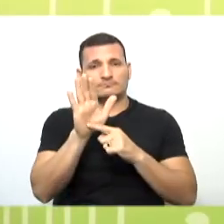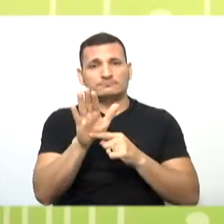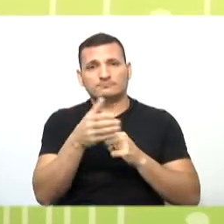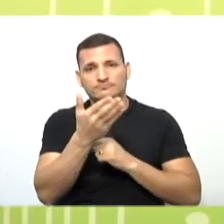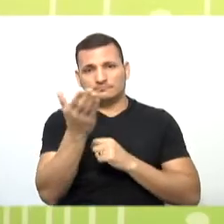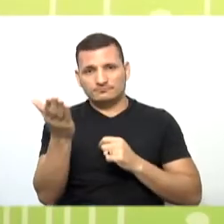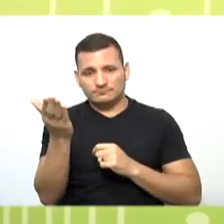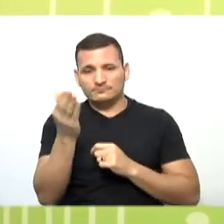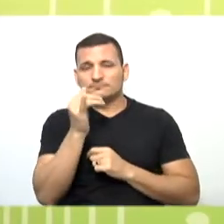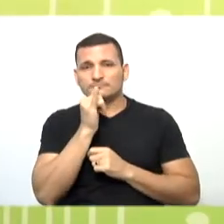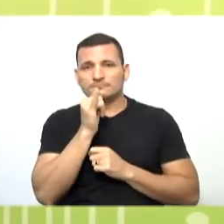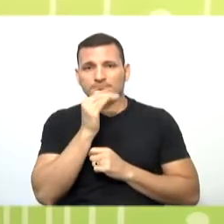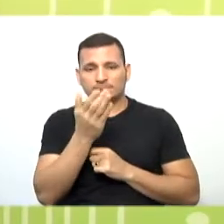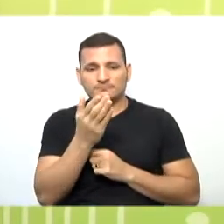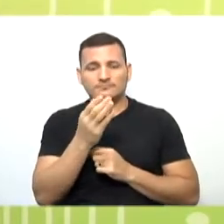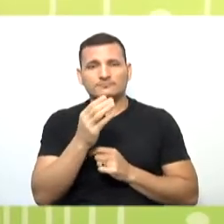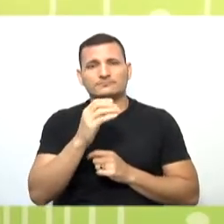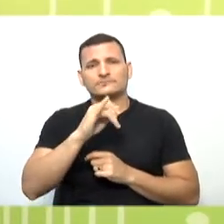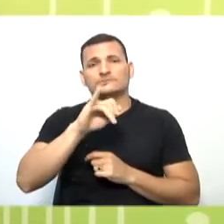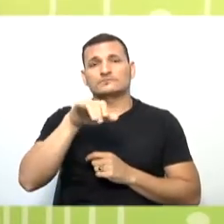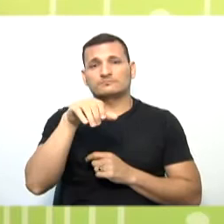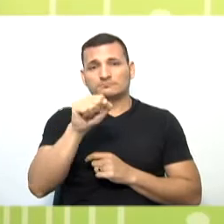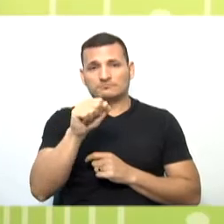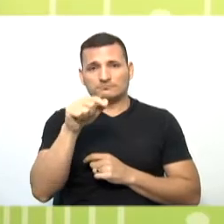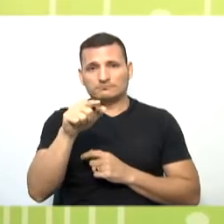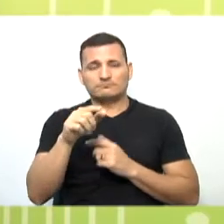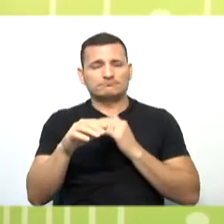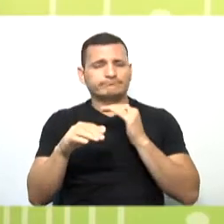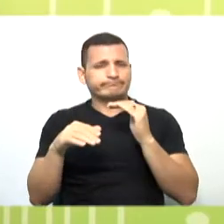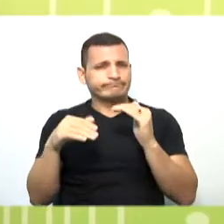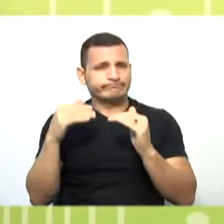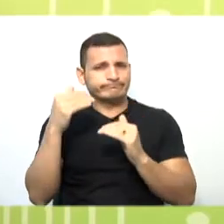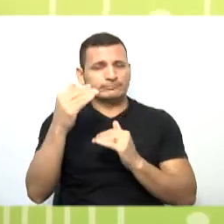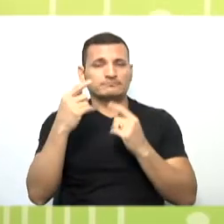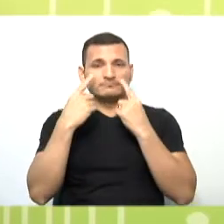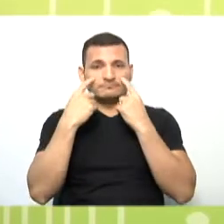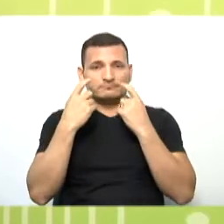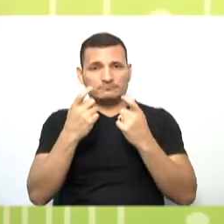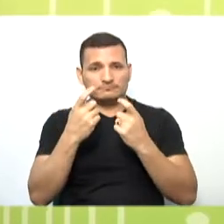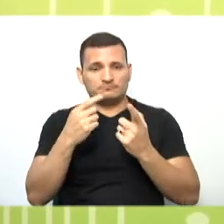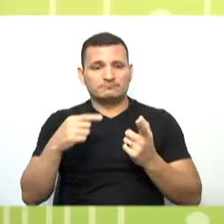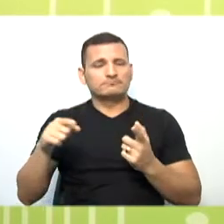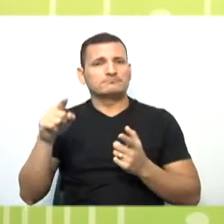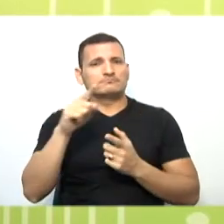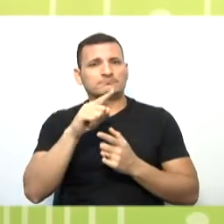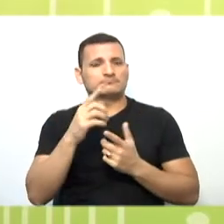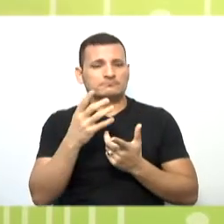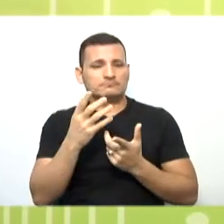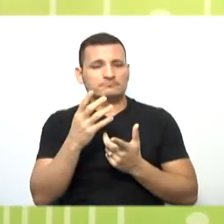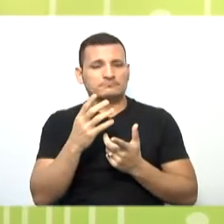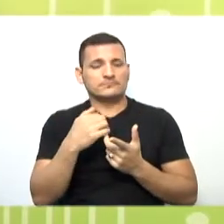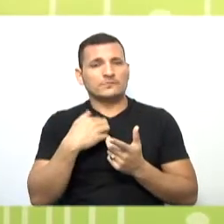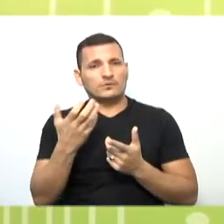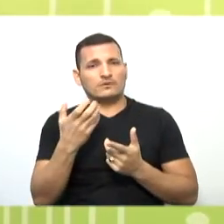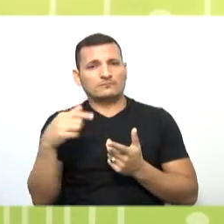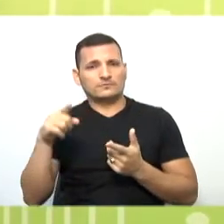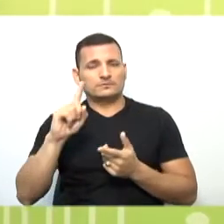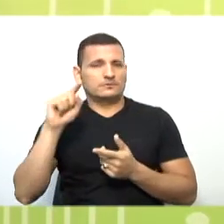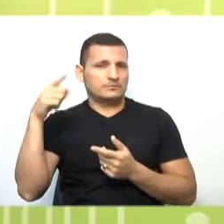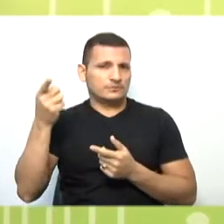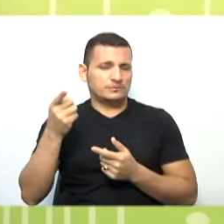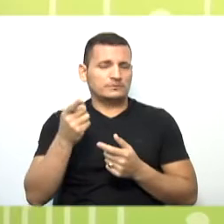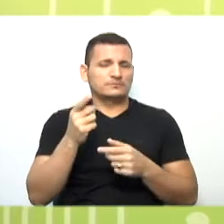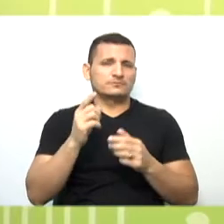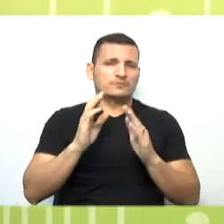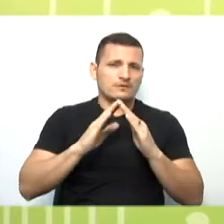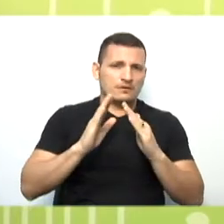daqui a pouco, um JavaScript bem avançado, muito interessante, que eu até quero que vocês abram depois em